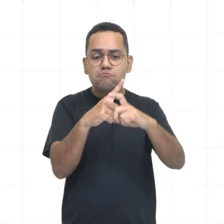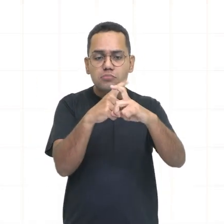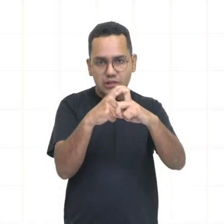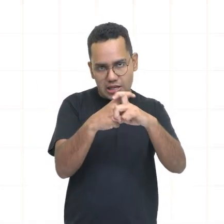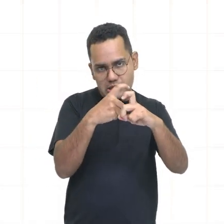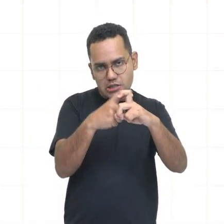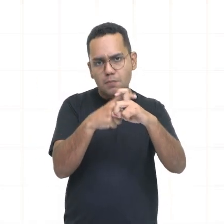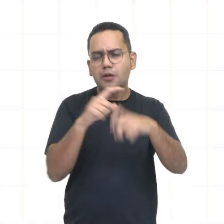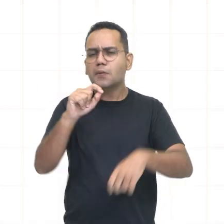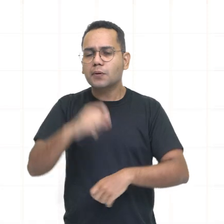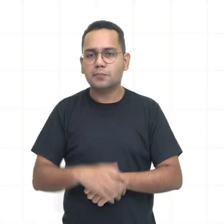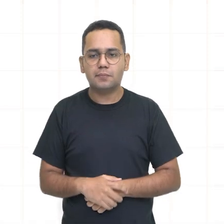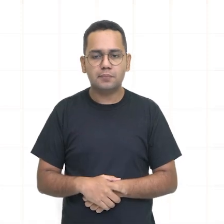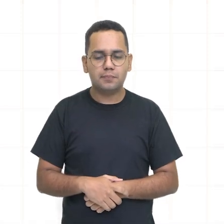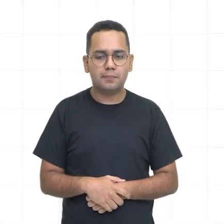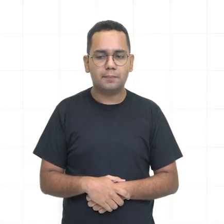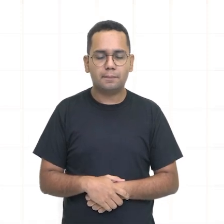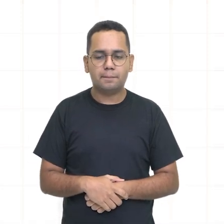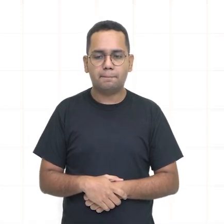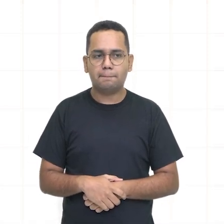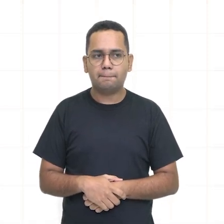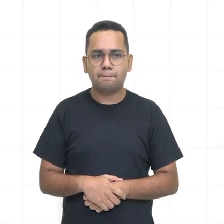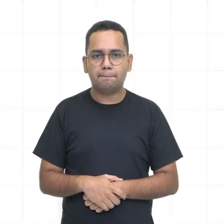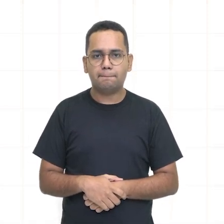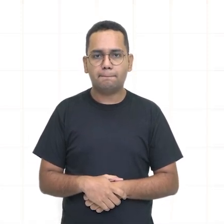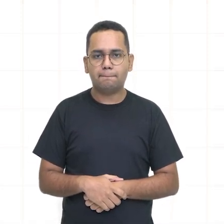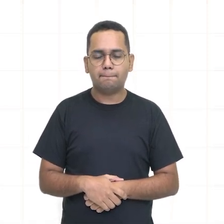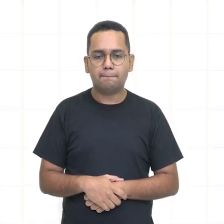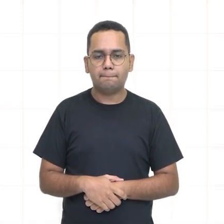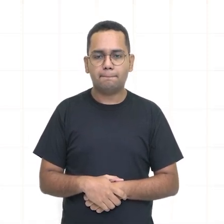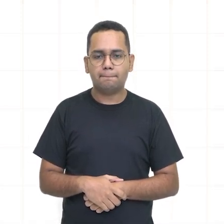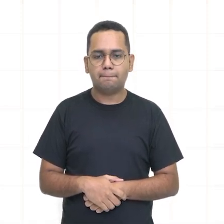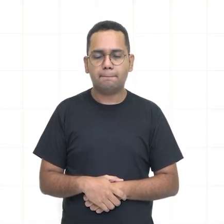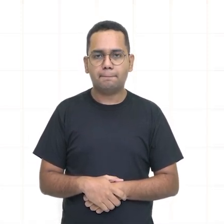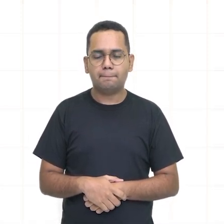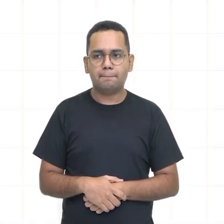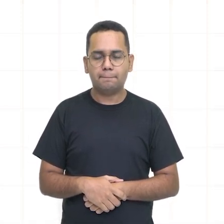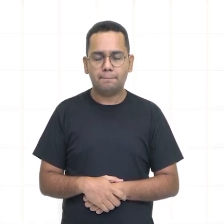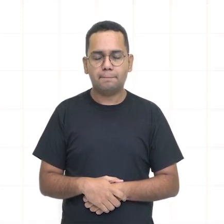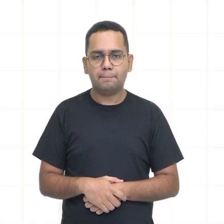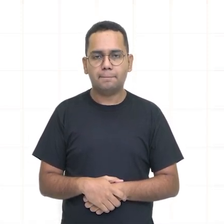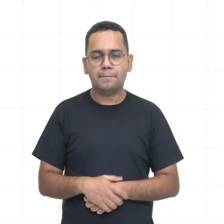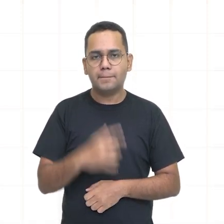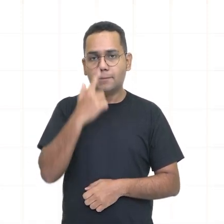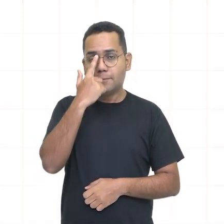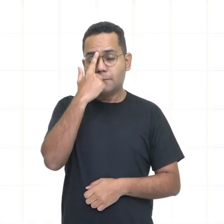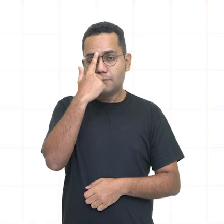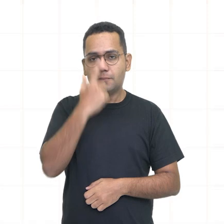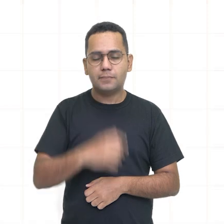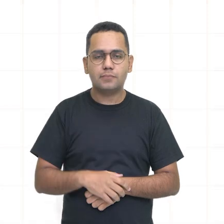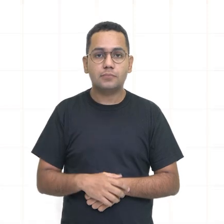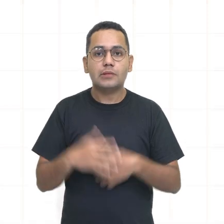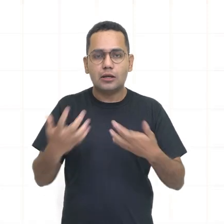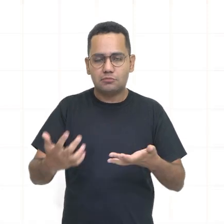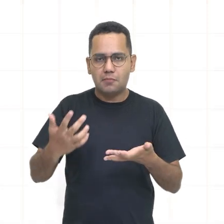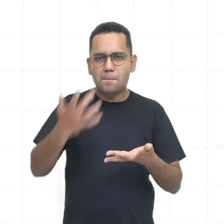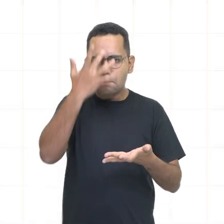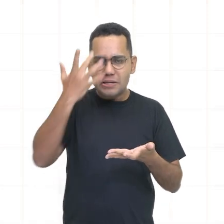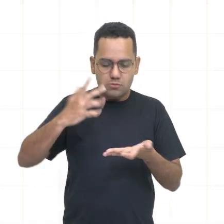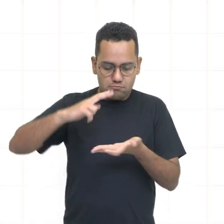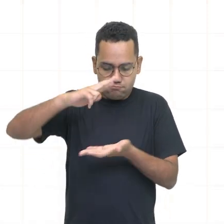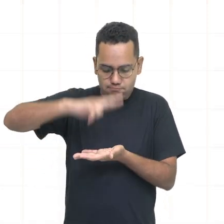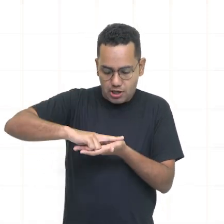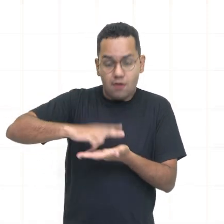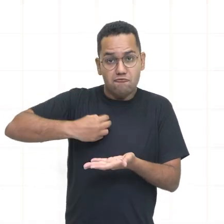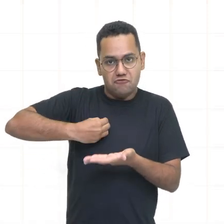faziam experimentos com crianças, com deficientes físicos,